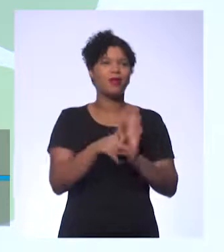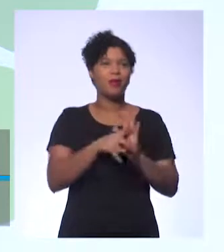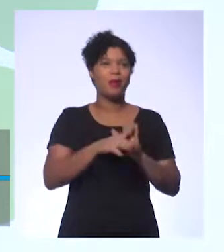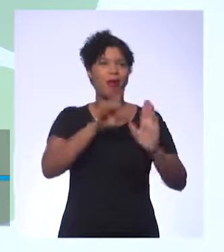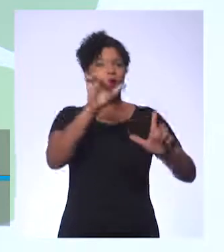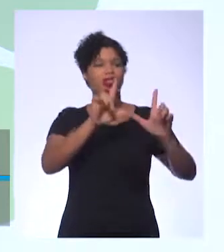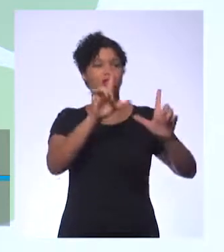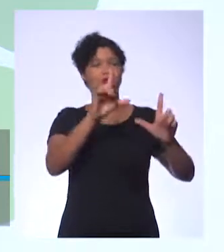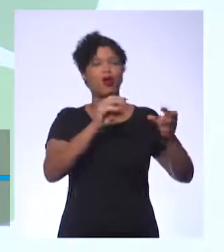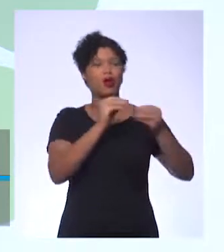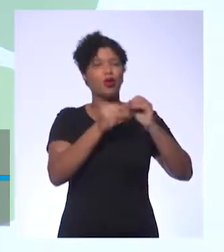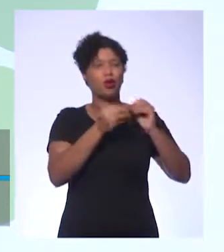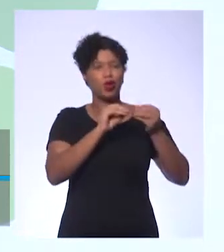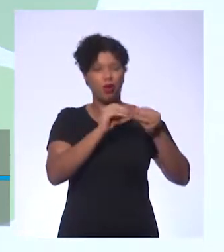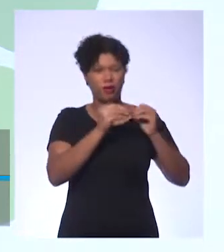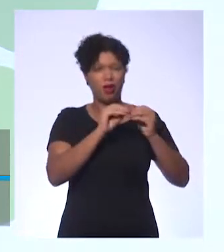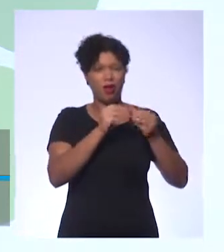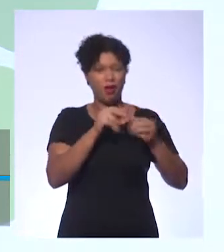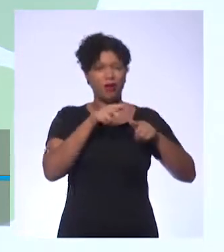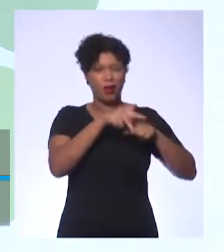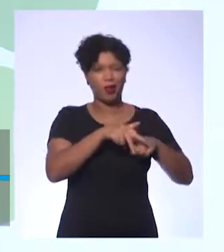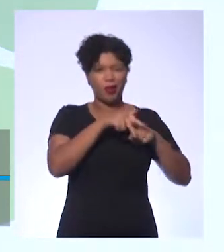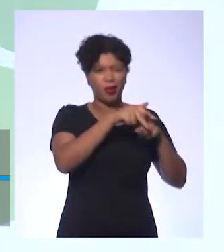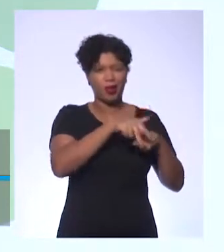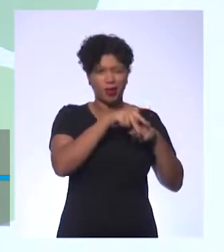cavalaria, né? Trazendo aí a ideia do cavaleiro